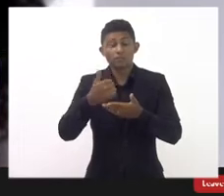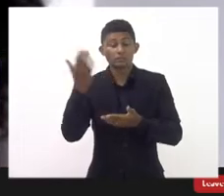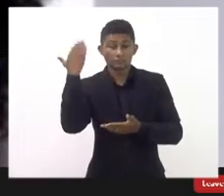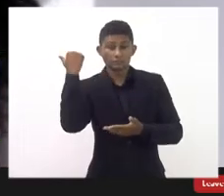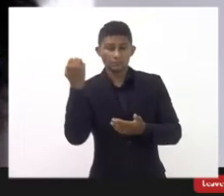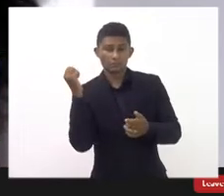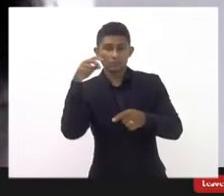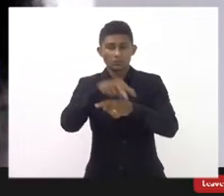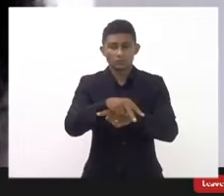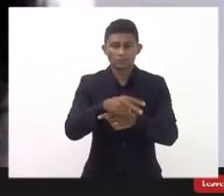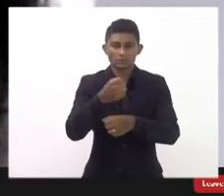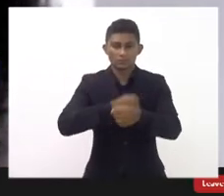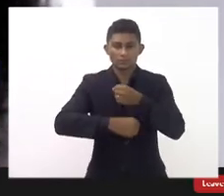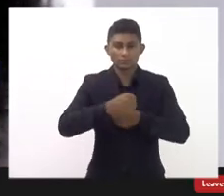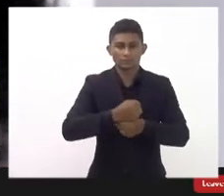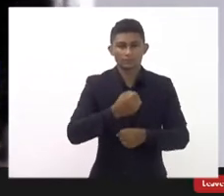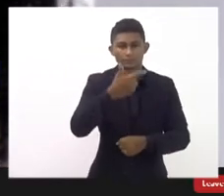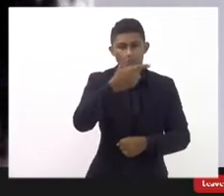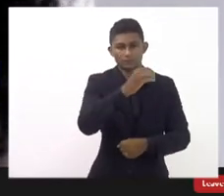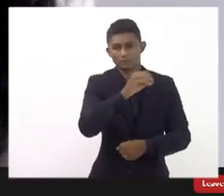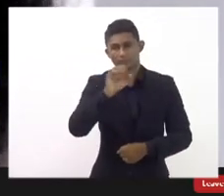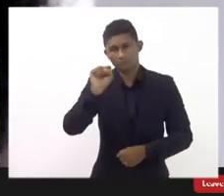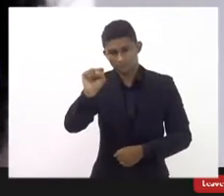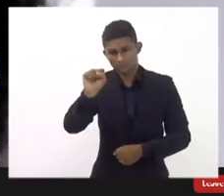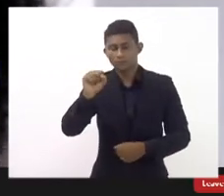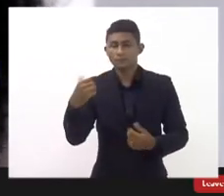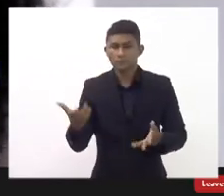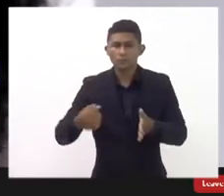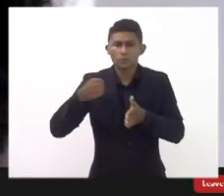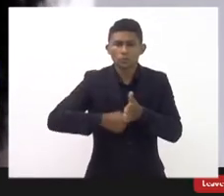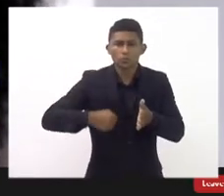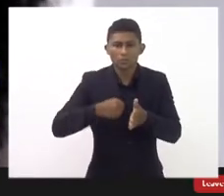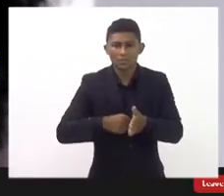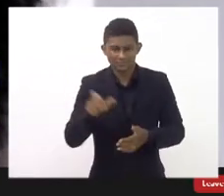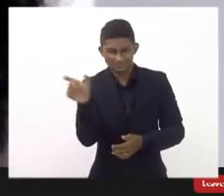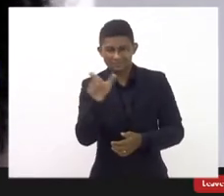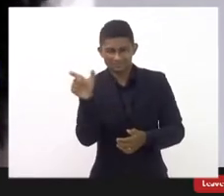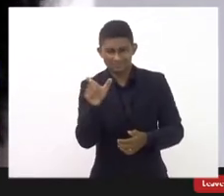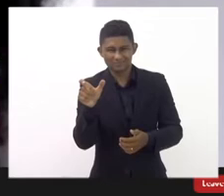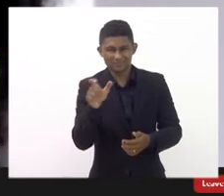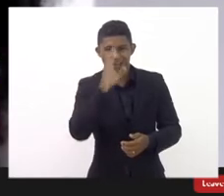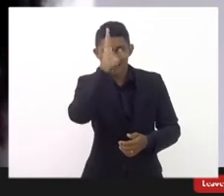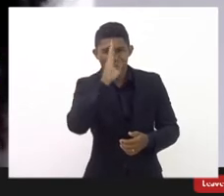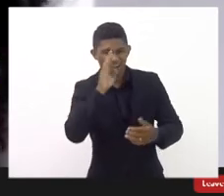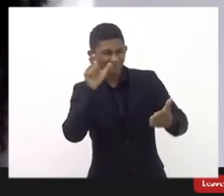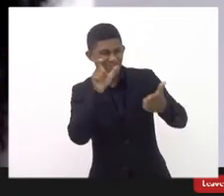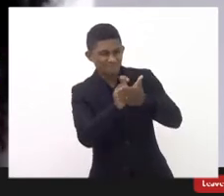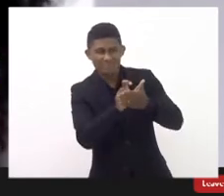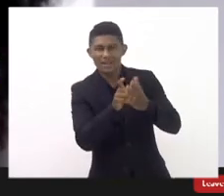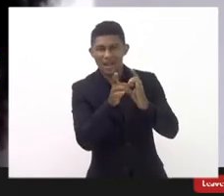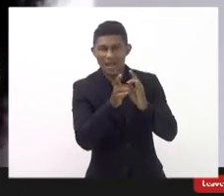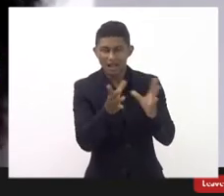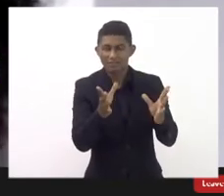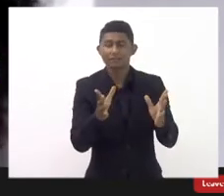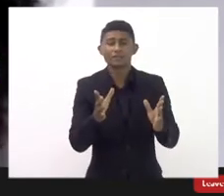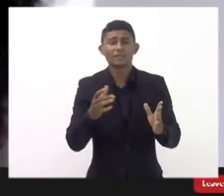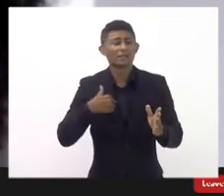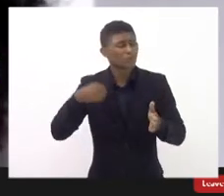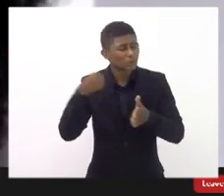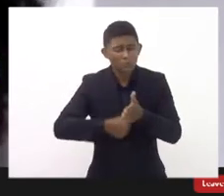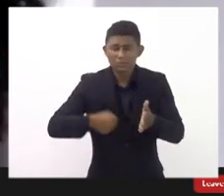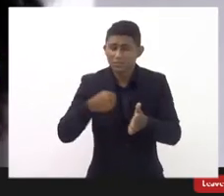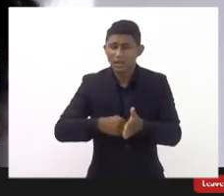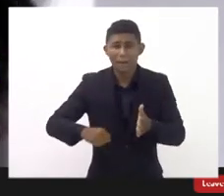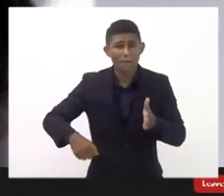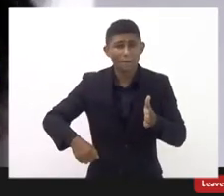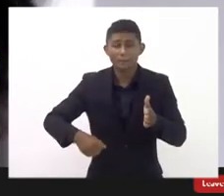Instituto em 2008, e essa luta pelo passe livre é uma luta desde o primeiro dia de trabalho, né? Então, assim,